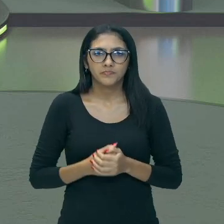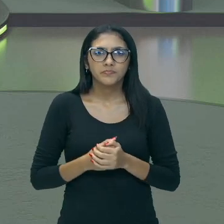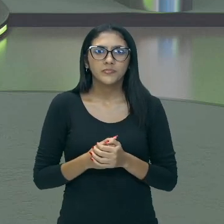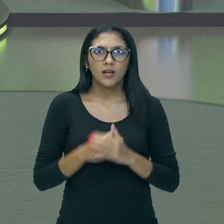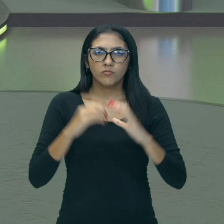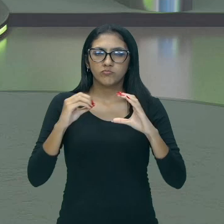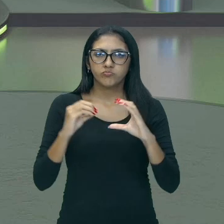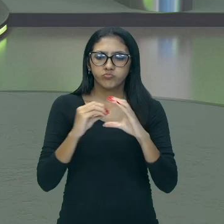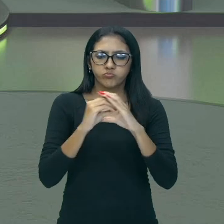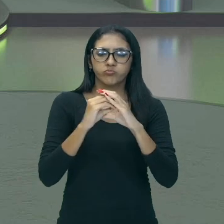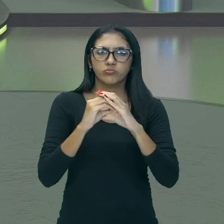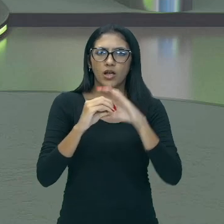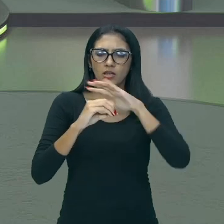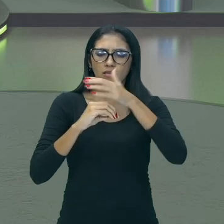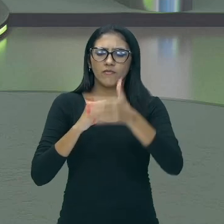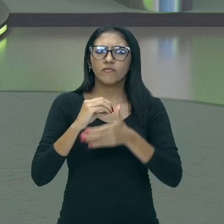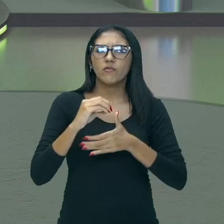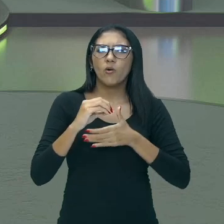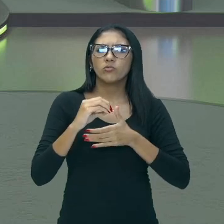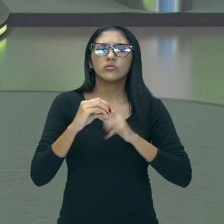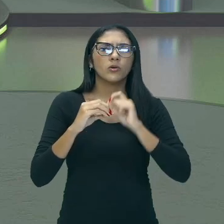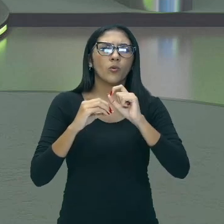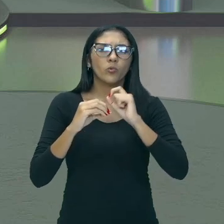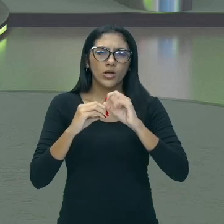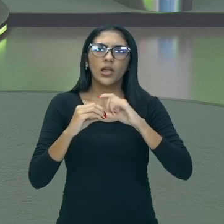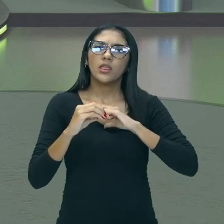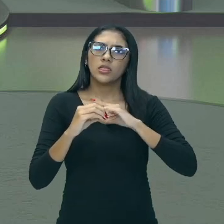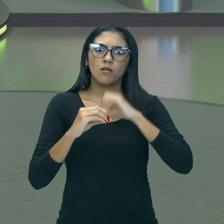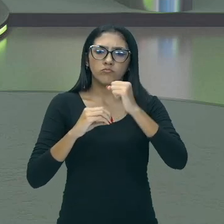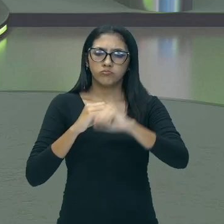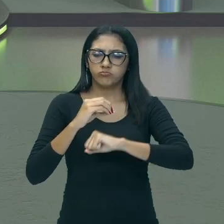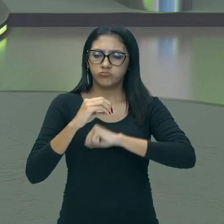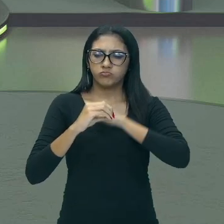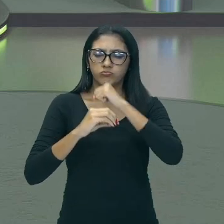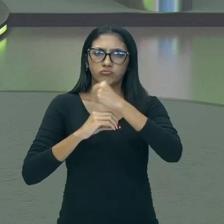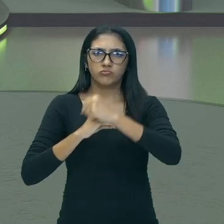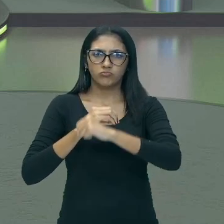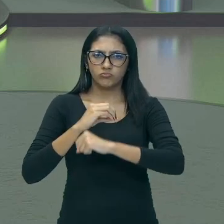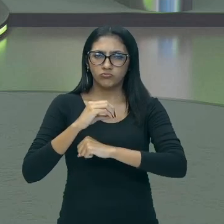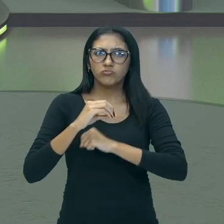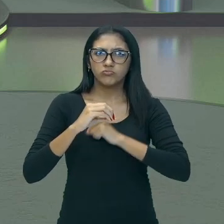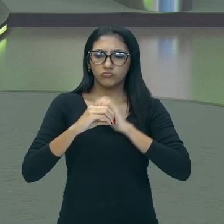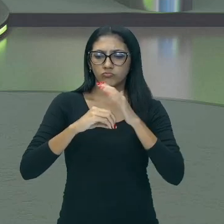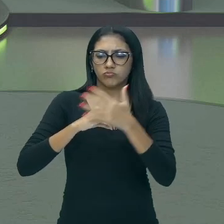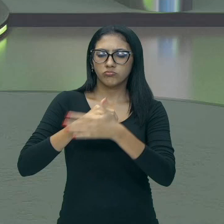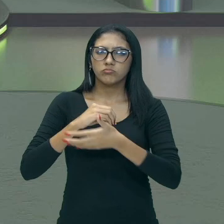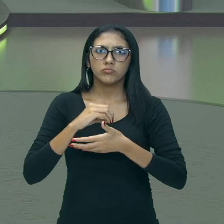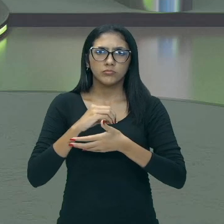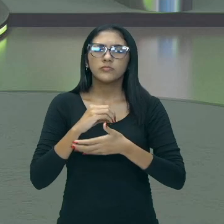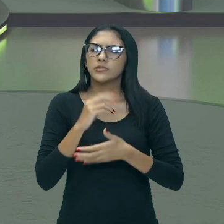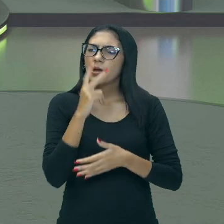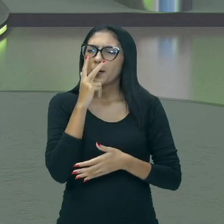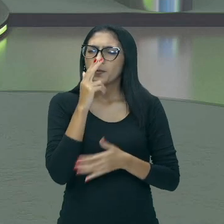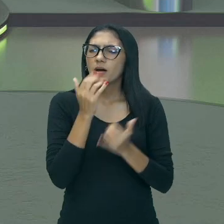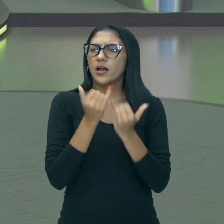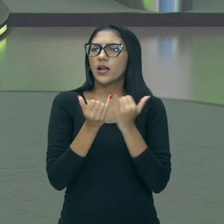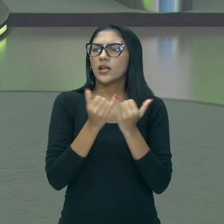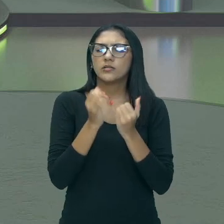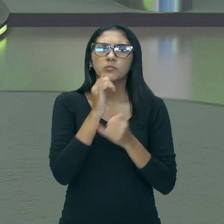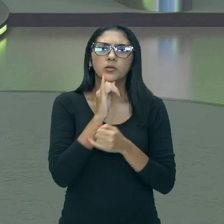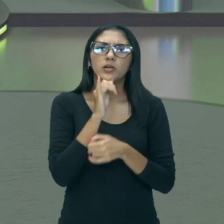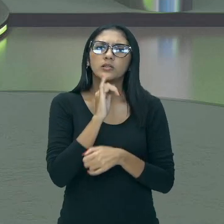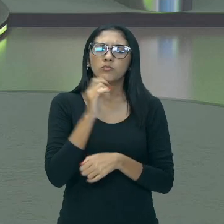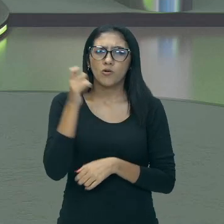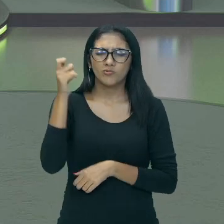girando. E aí nós temos que, de forma semelhante aos planetas que giram em volta do Sol,